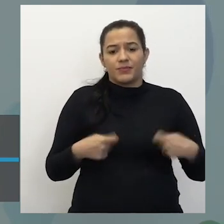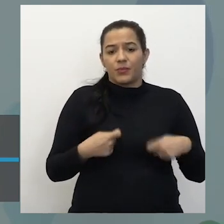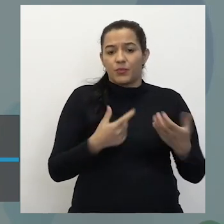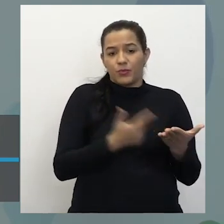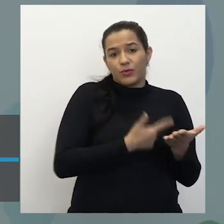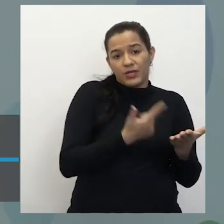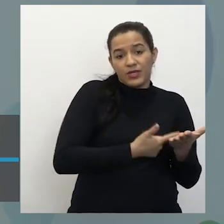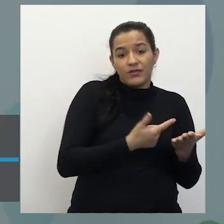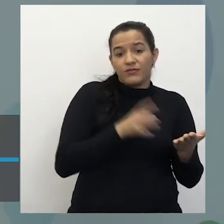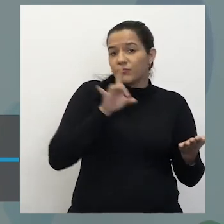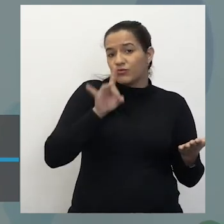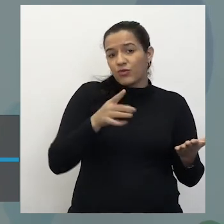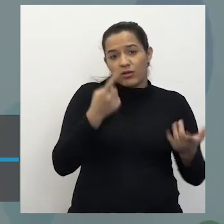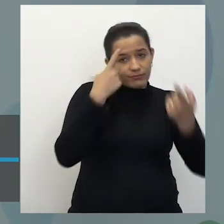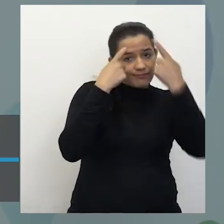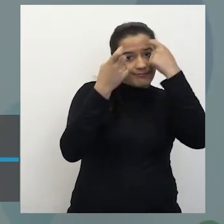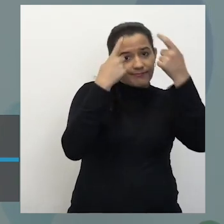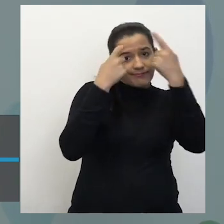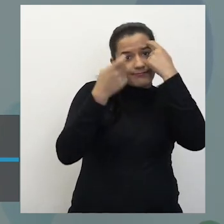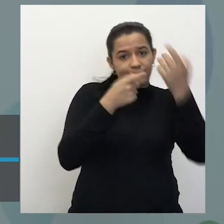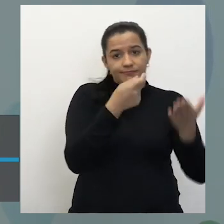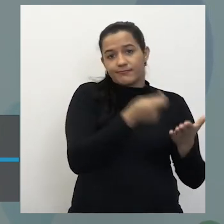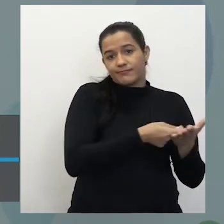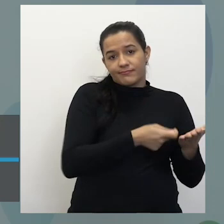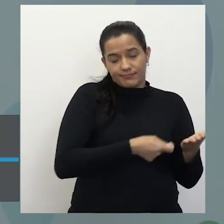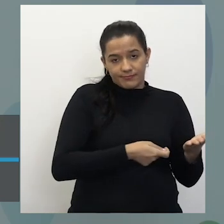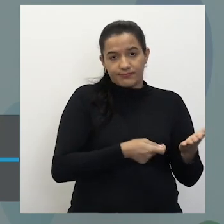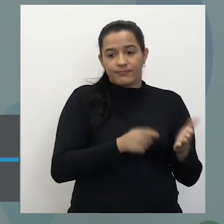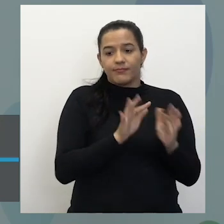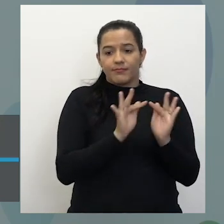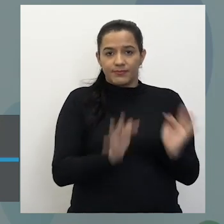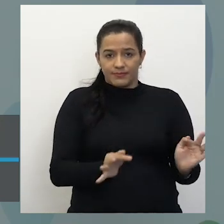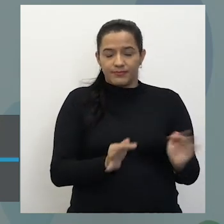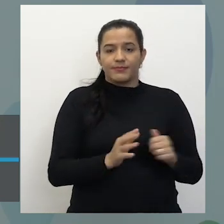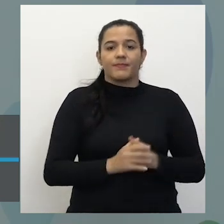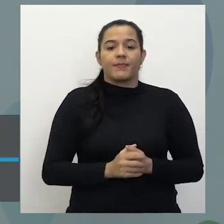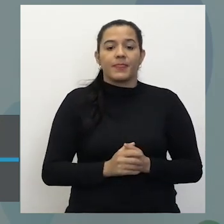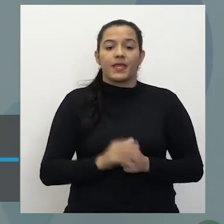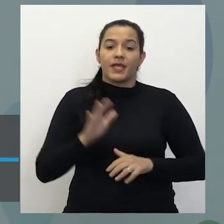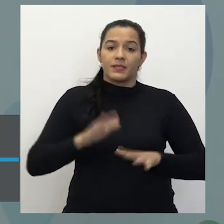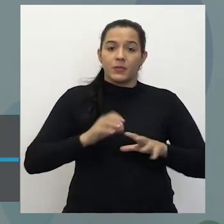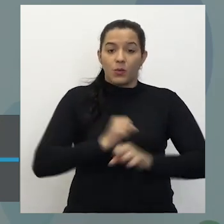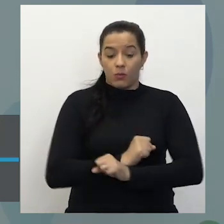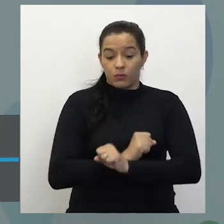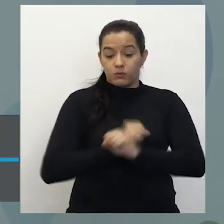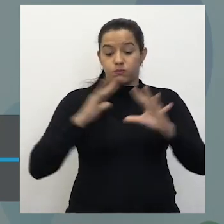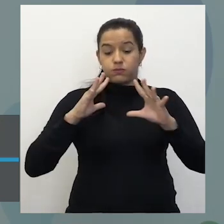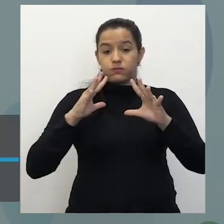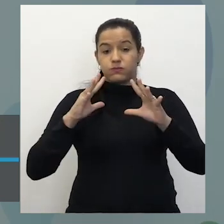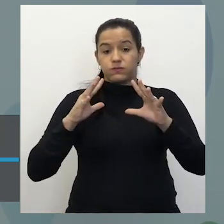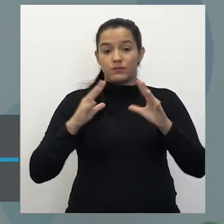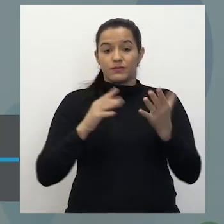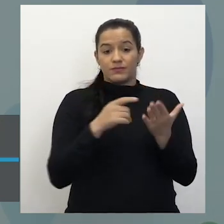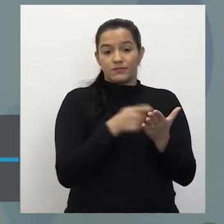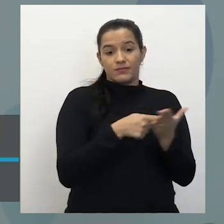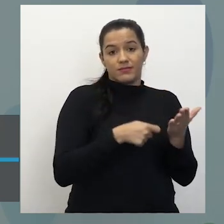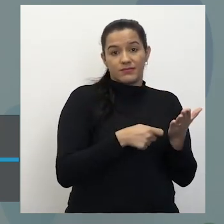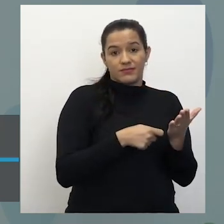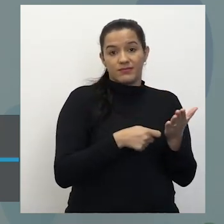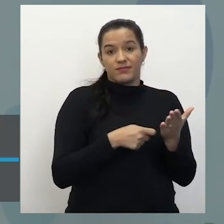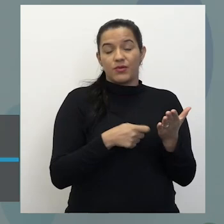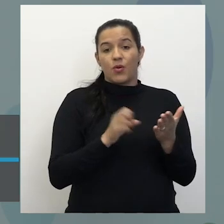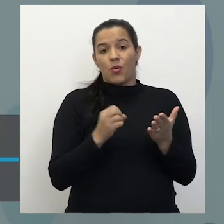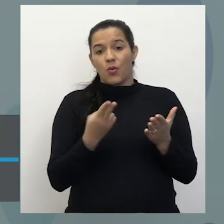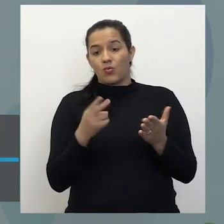né? Escrever um livro, você basta ter ideias, a imaginação. Então, às vezes, uma explosão que acontece no livro não dá para ocorrer